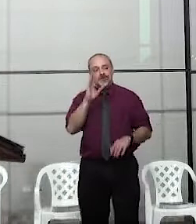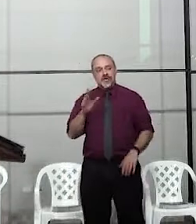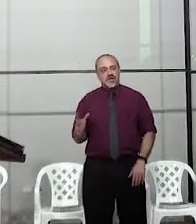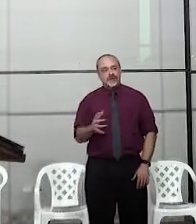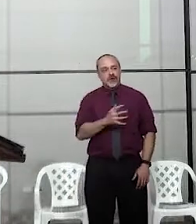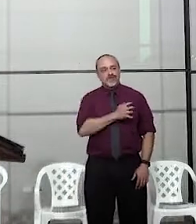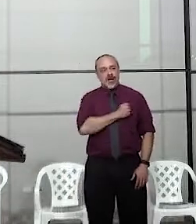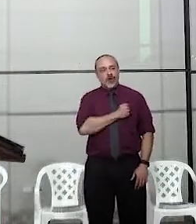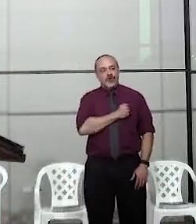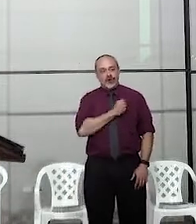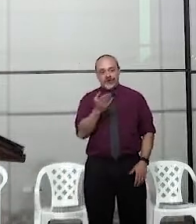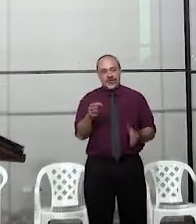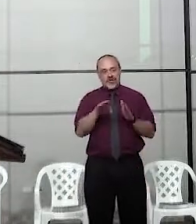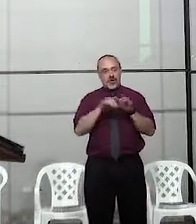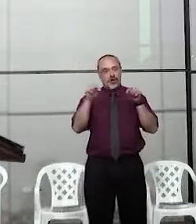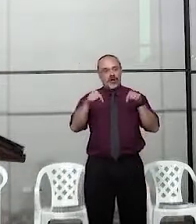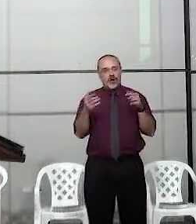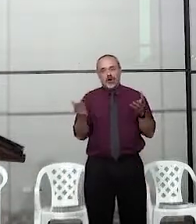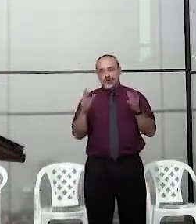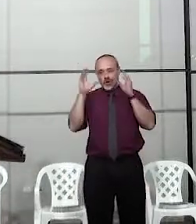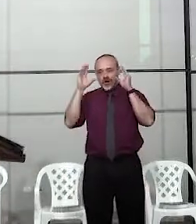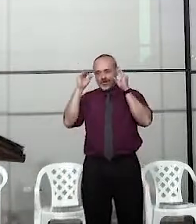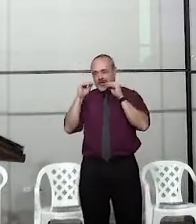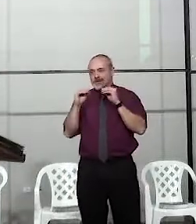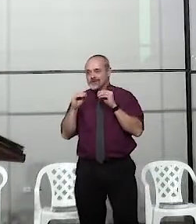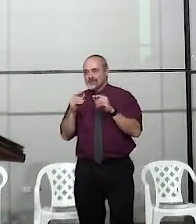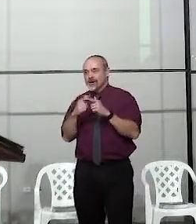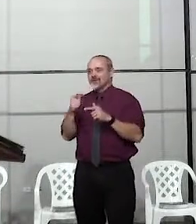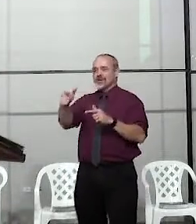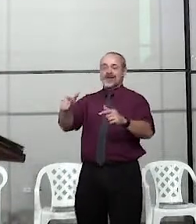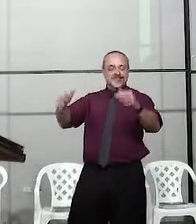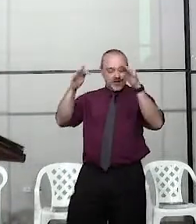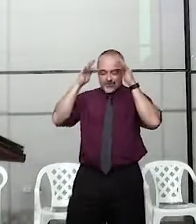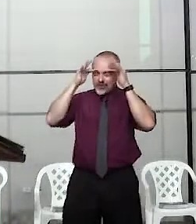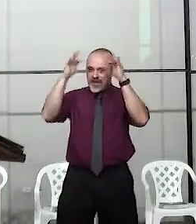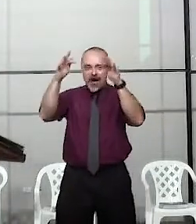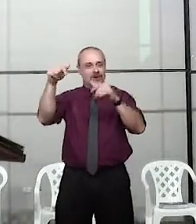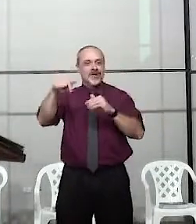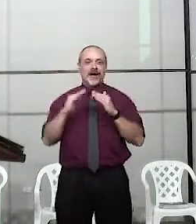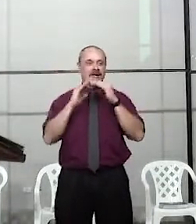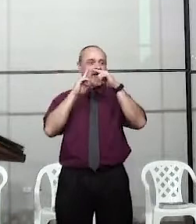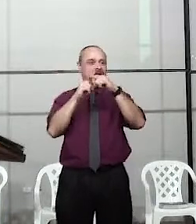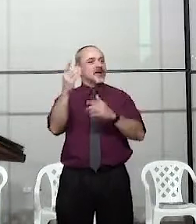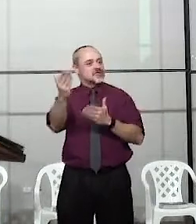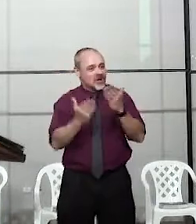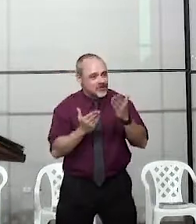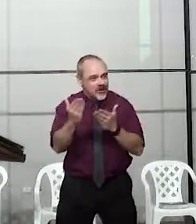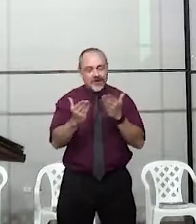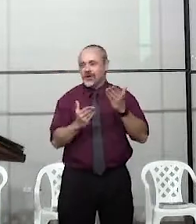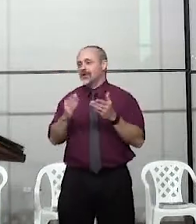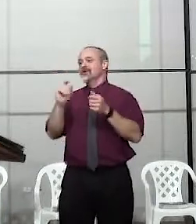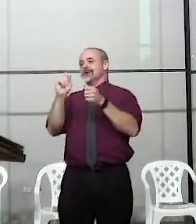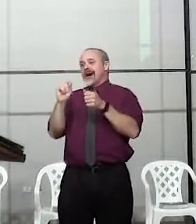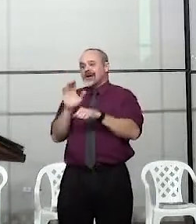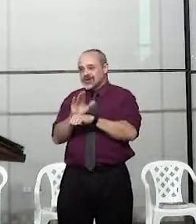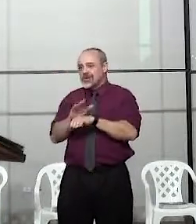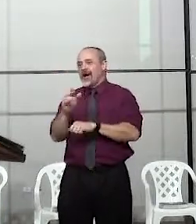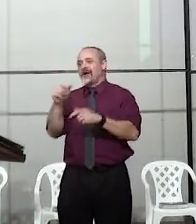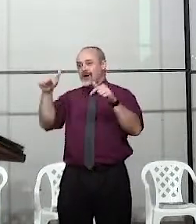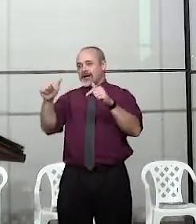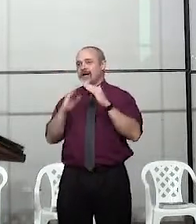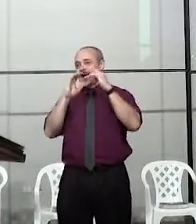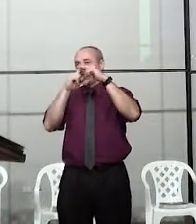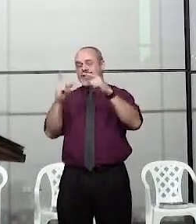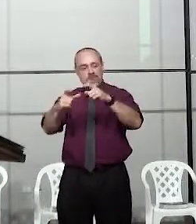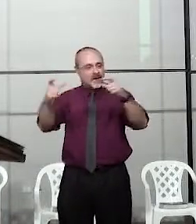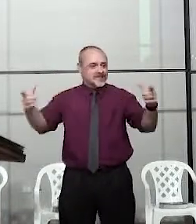Talvez você já foi salvo e você chegou aqui hoje à noite porque você está sendo fiel aqui na igreja, servindo,